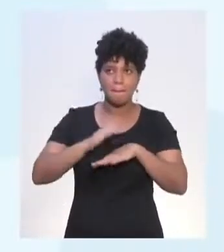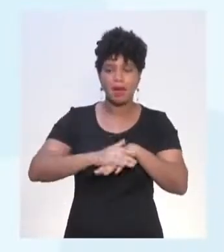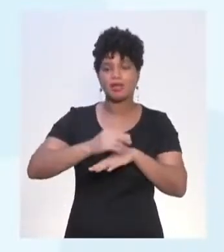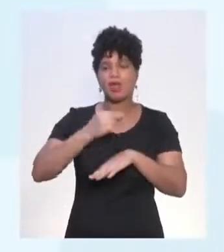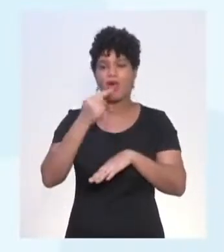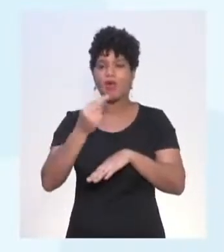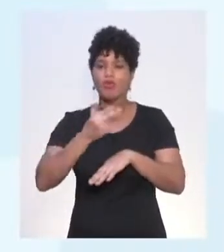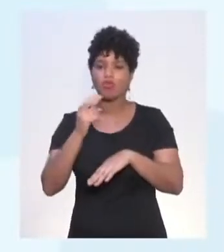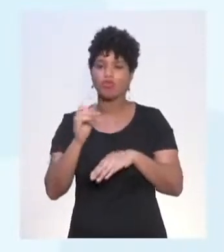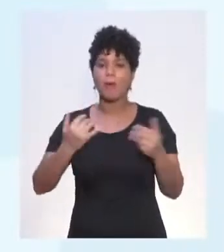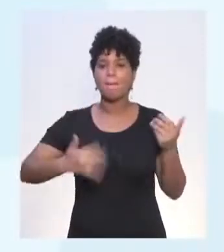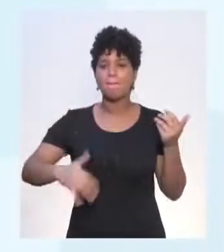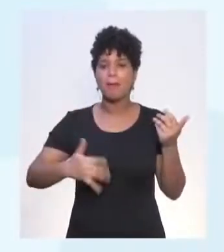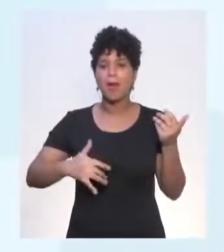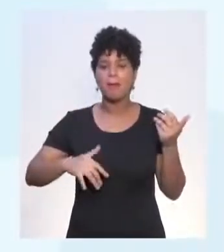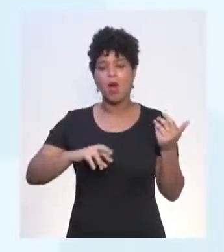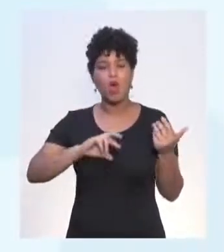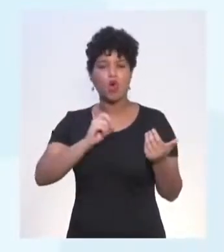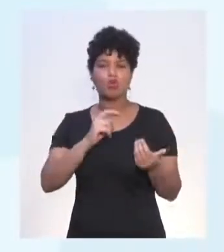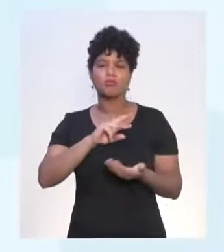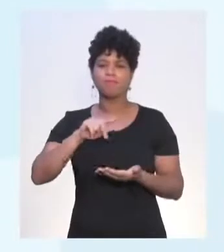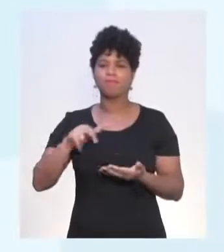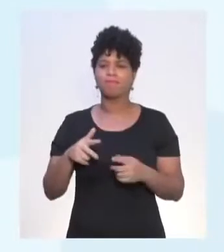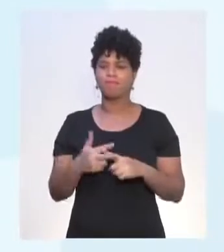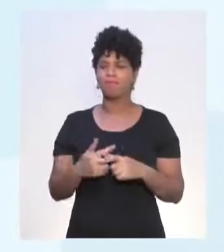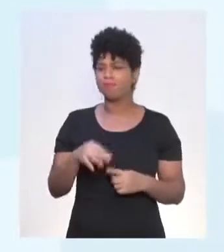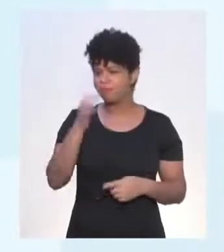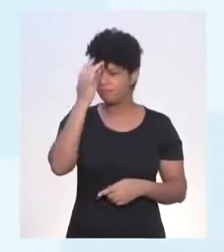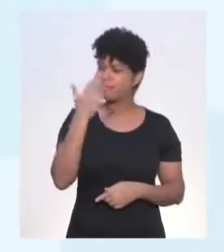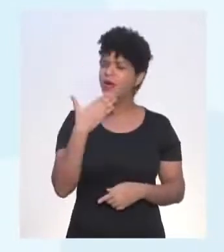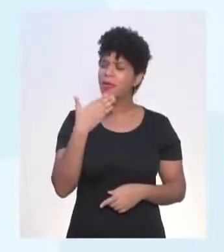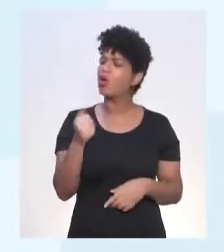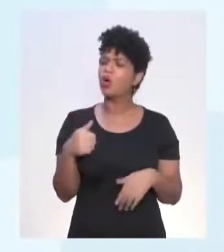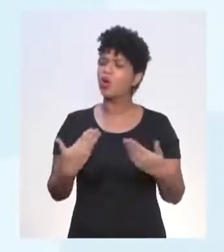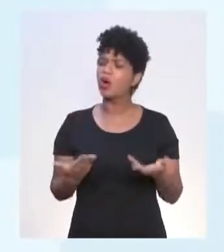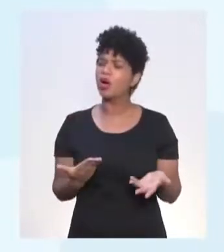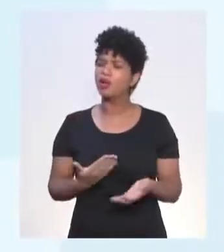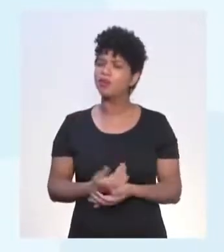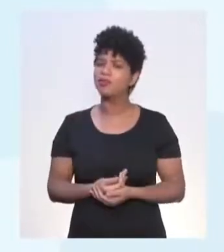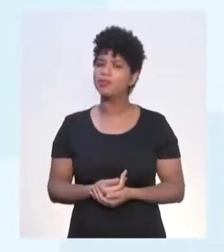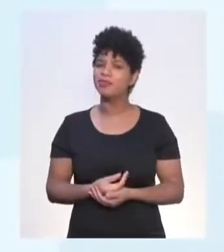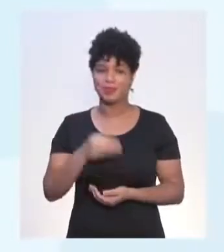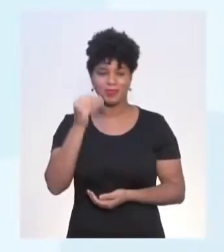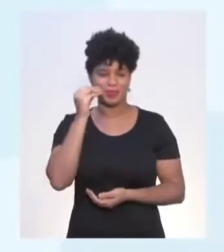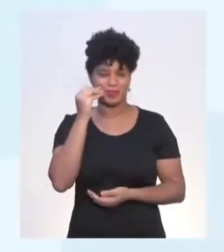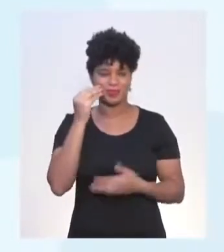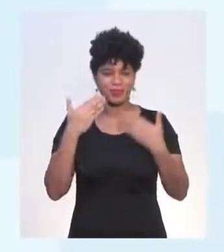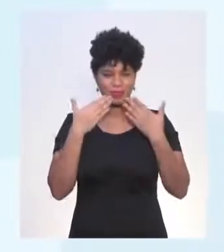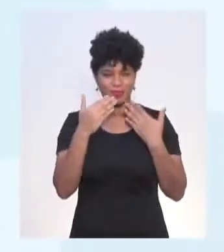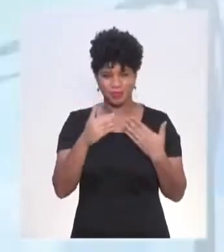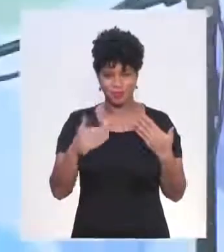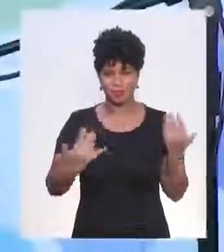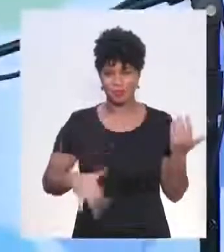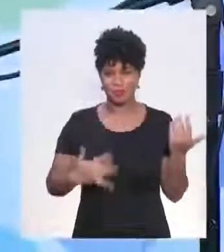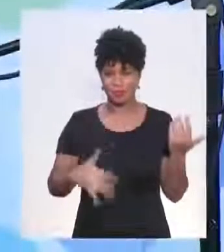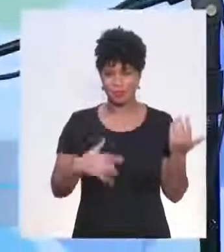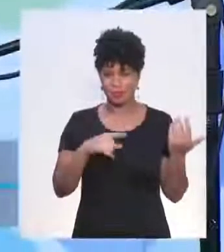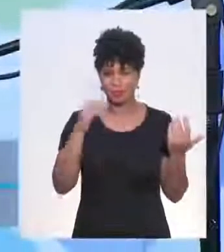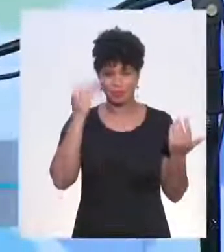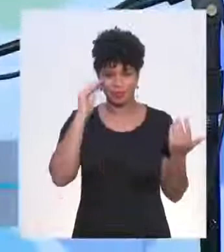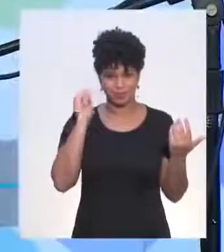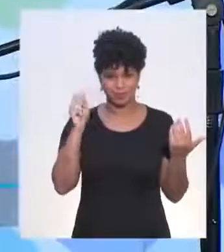por voz instrumento ou conjuntos diferentes uma explicação mais fácil para o vamo lá eu vou tentar usar que o violão para a gente conseguir